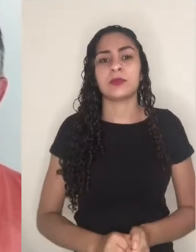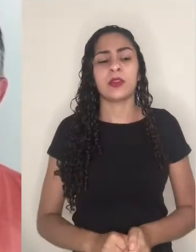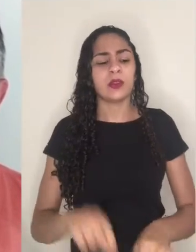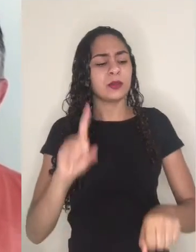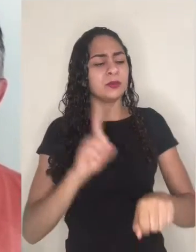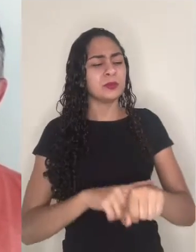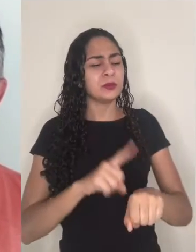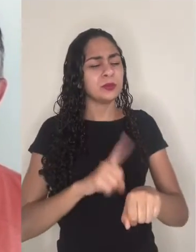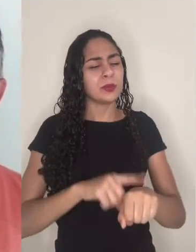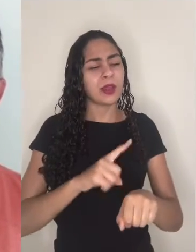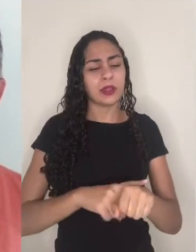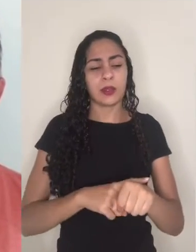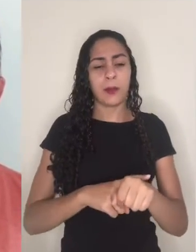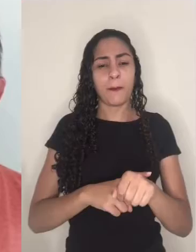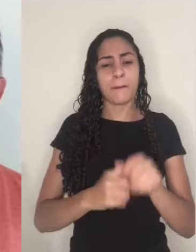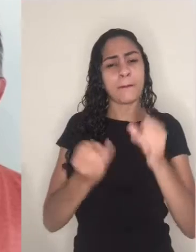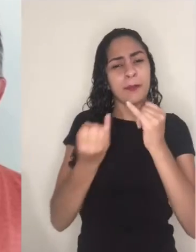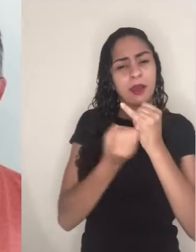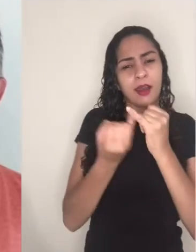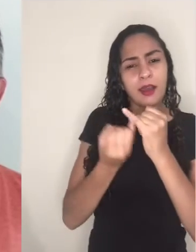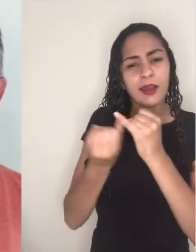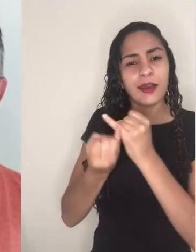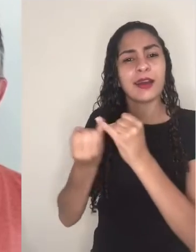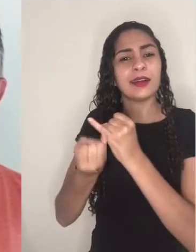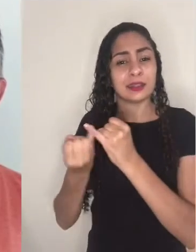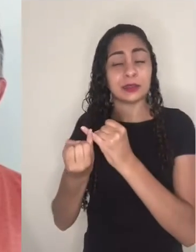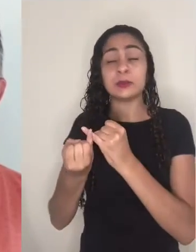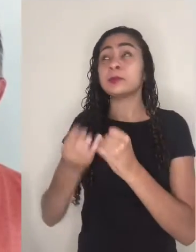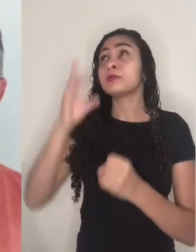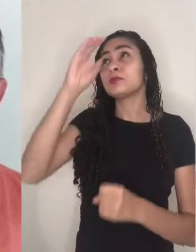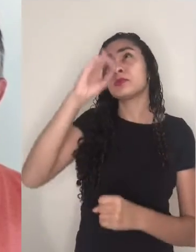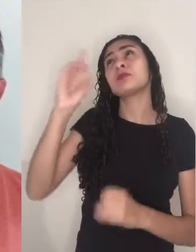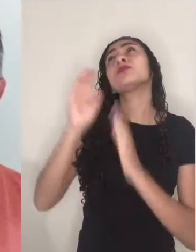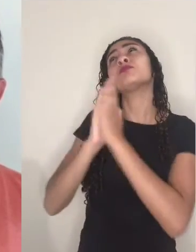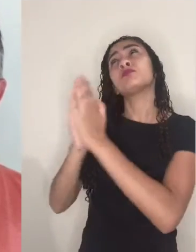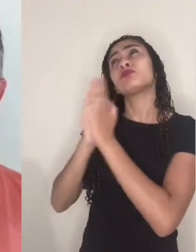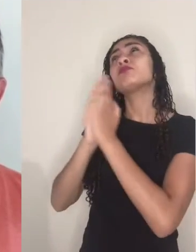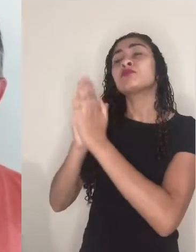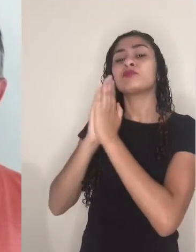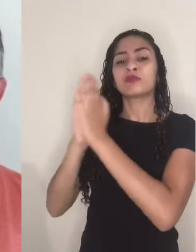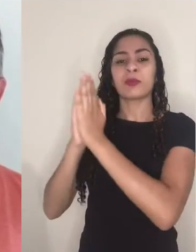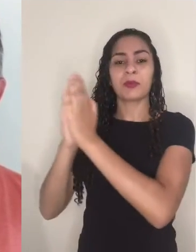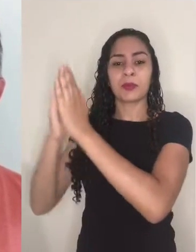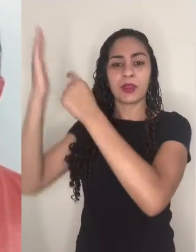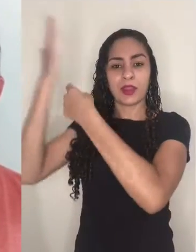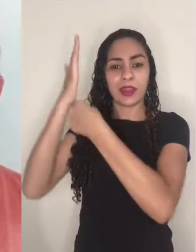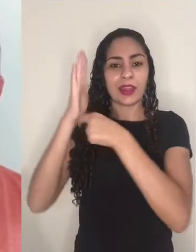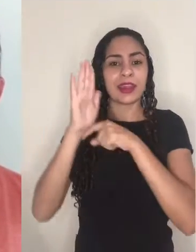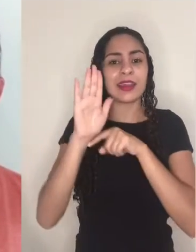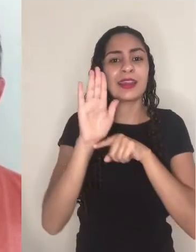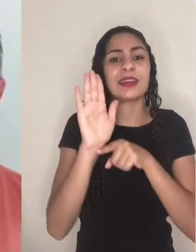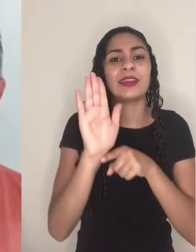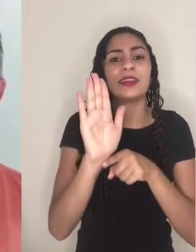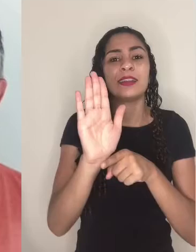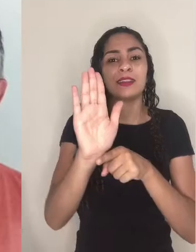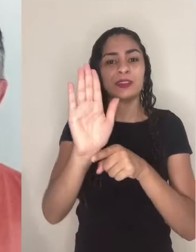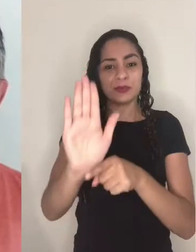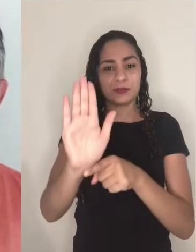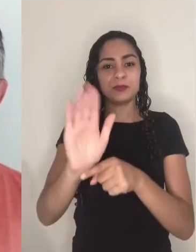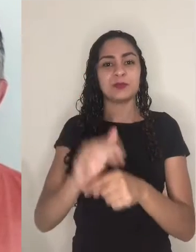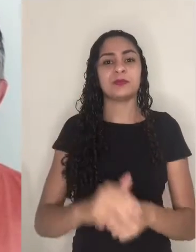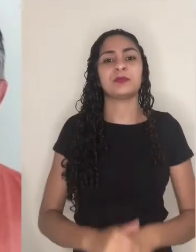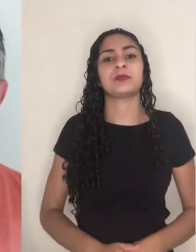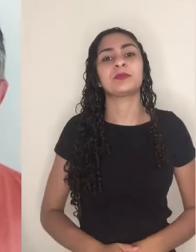situações similares, devemos apelar a Deus que venha em nosso auxílio e defenda a